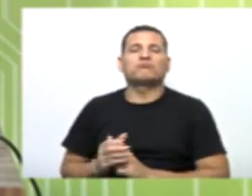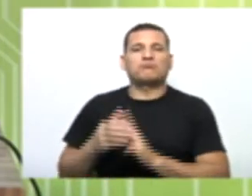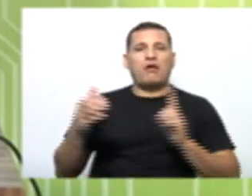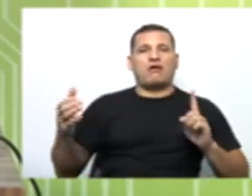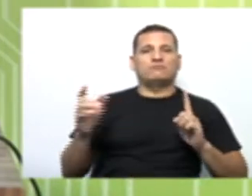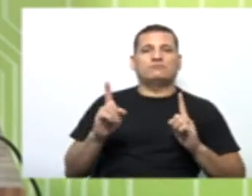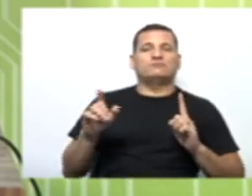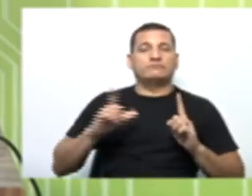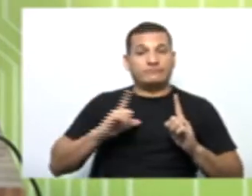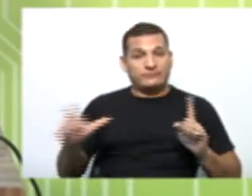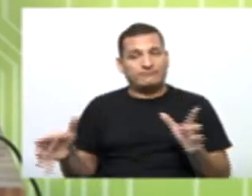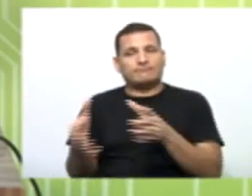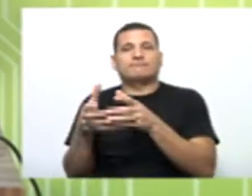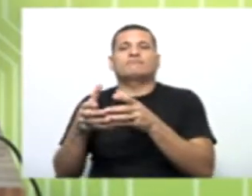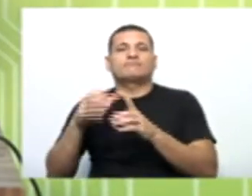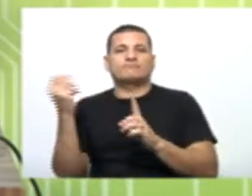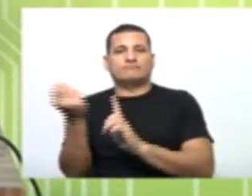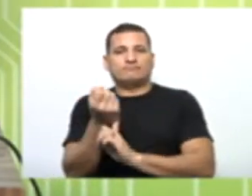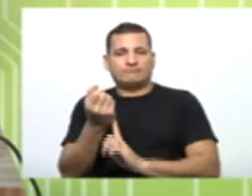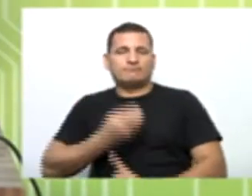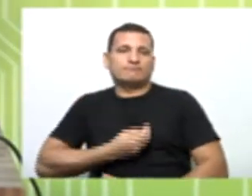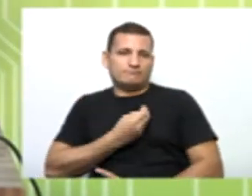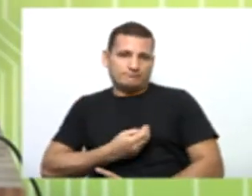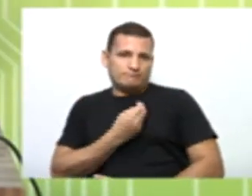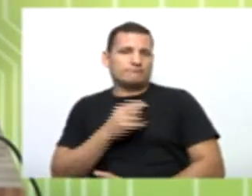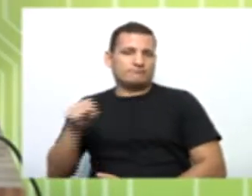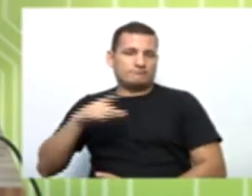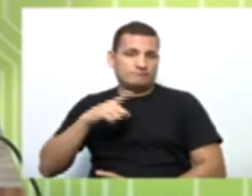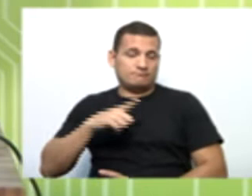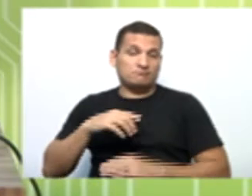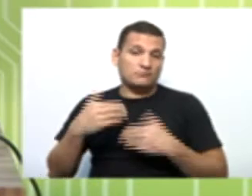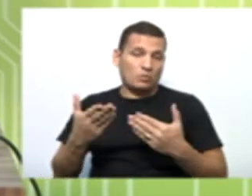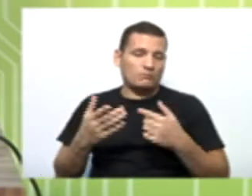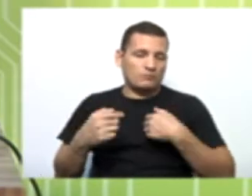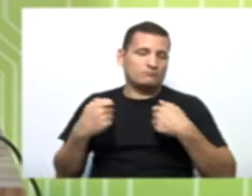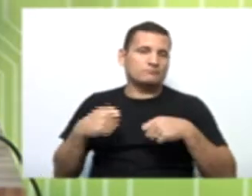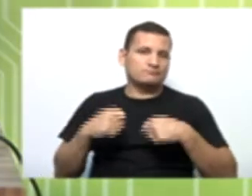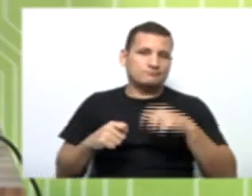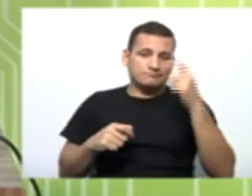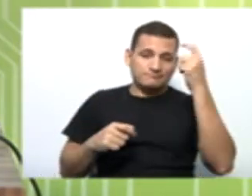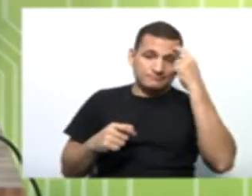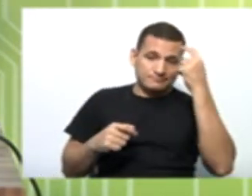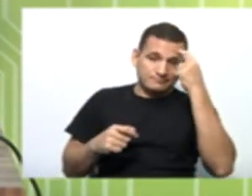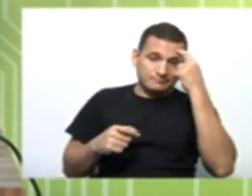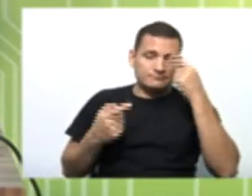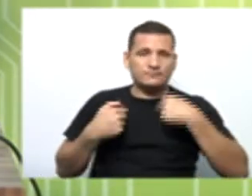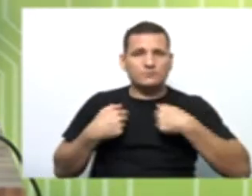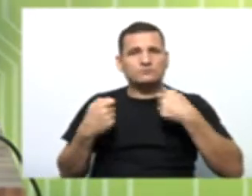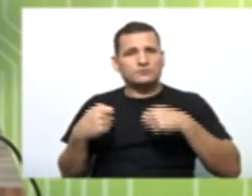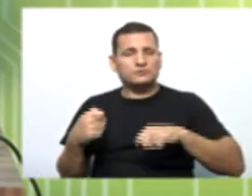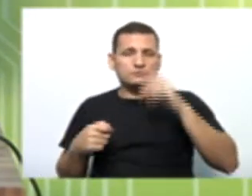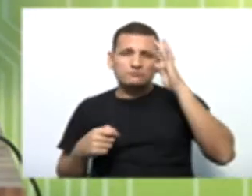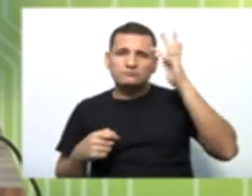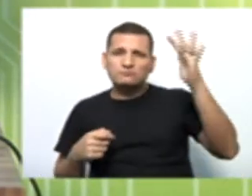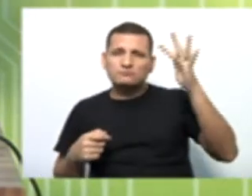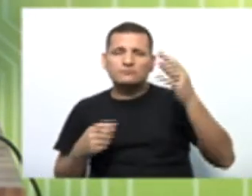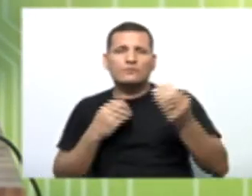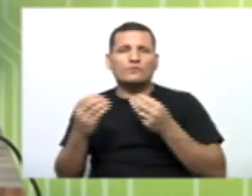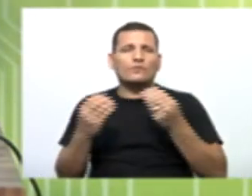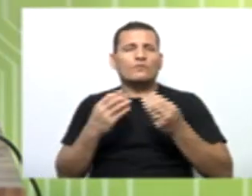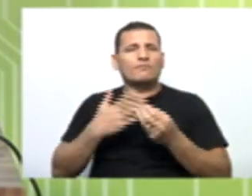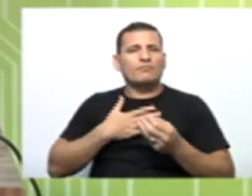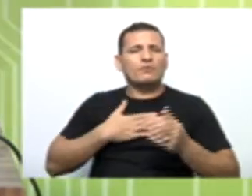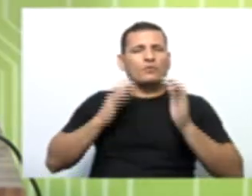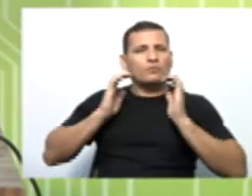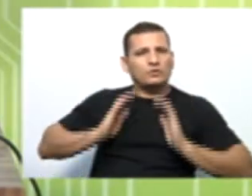sociedade. Como eu vivo em sociedade, eu preciso pensar, eu preciso refletir sobre como foi a minha